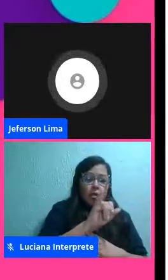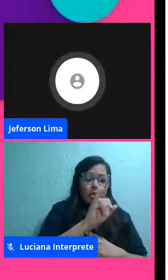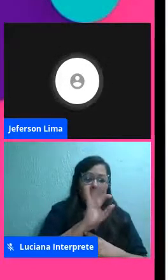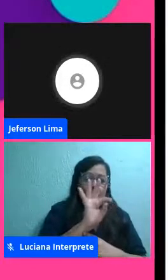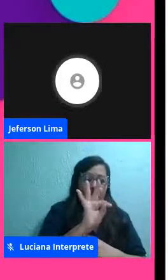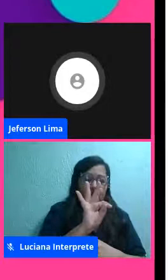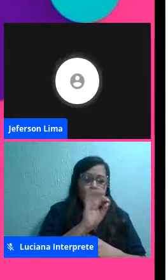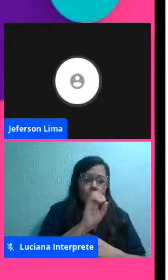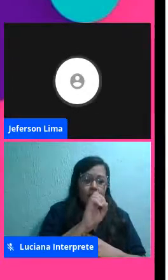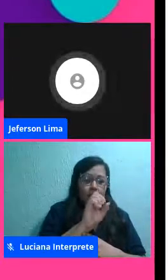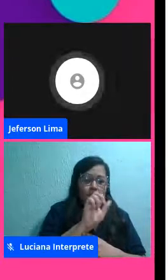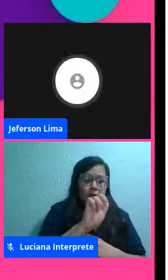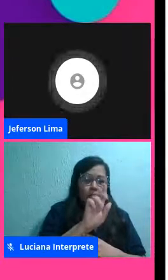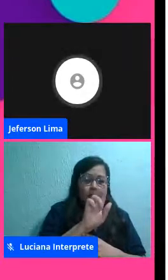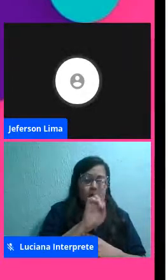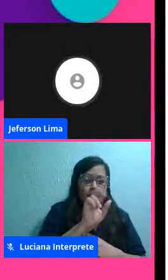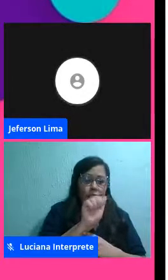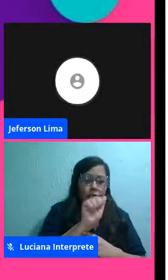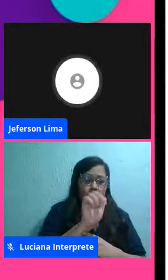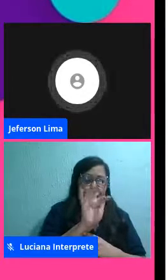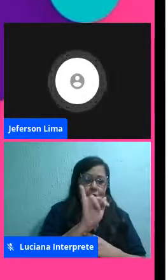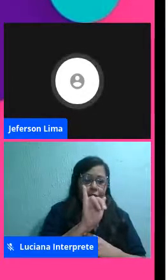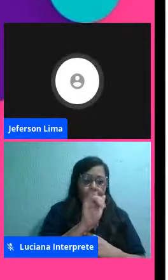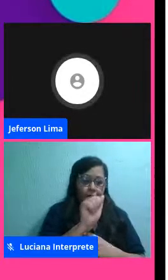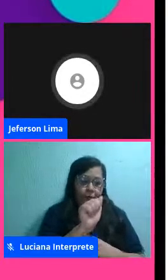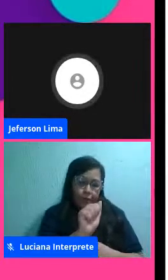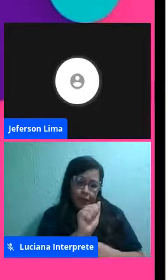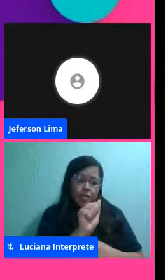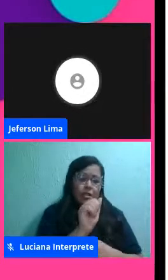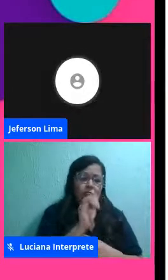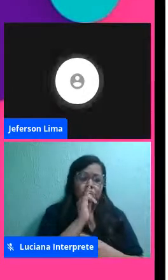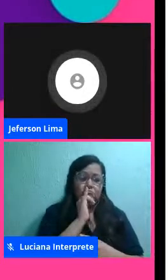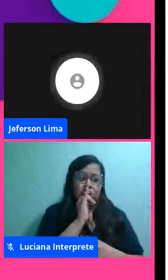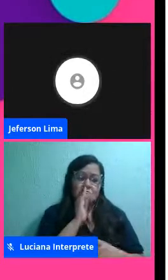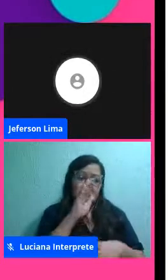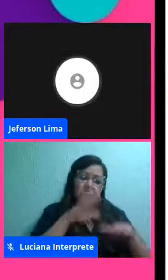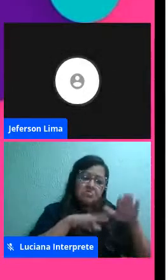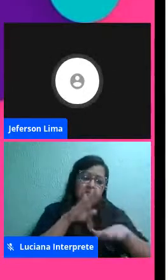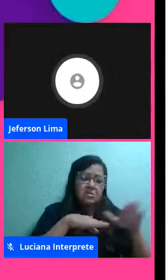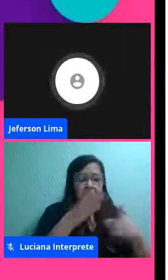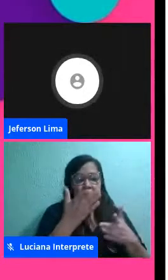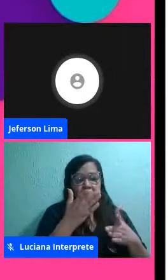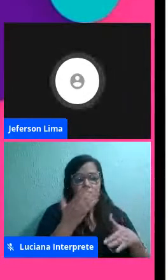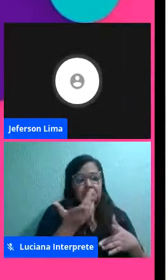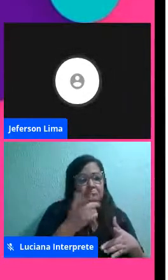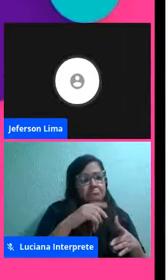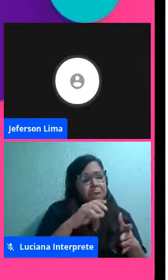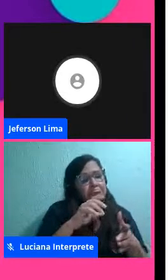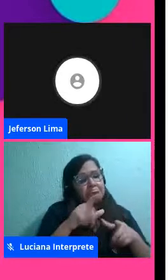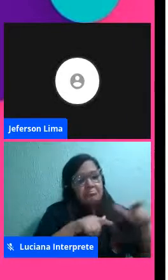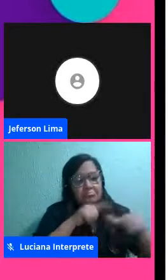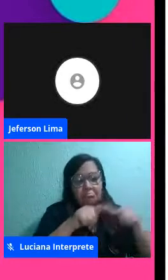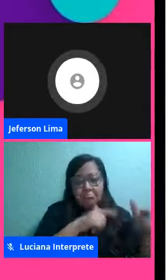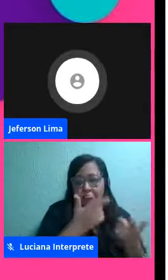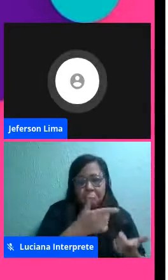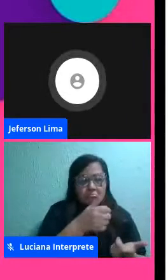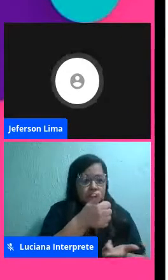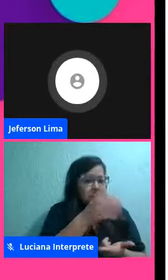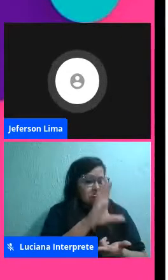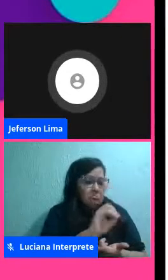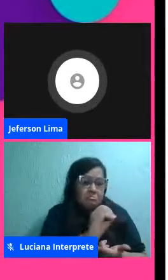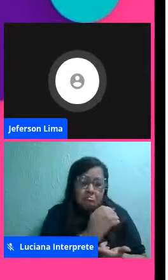AMD atualmente está trabalhando com litografia de 10 nanômetros ou 7 nanômetros, ou sei lá qual o valor que eles estão utilizando. Isso